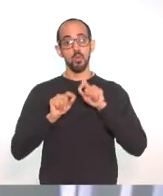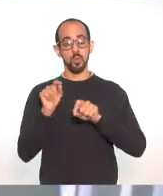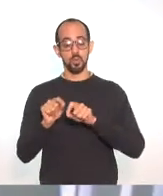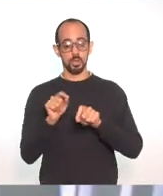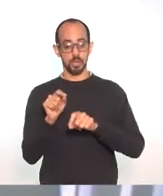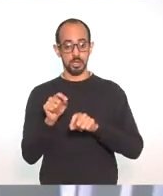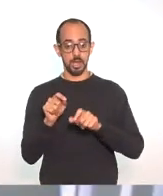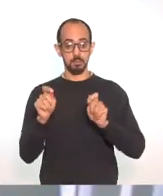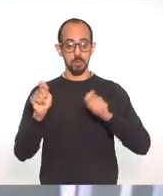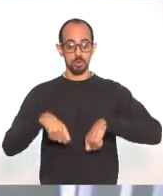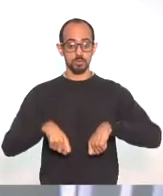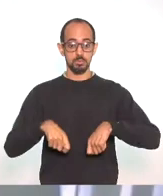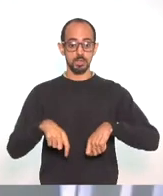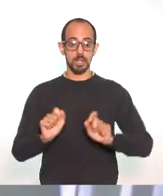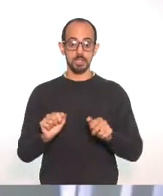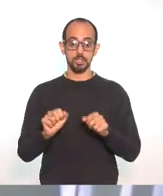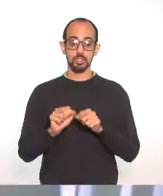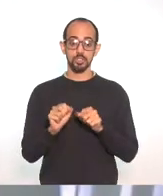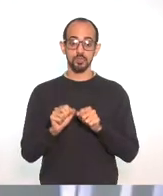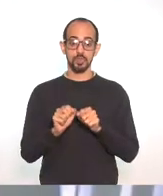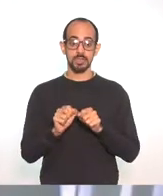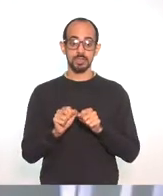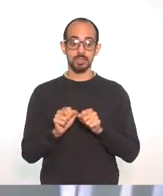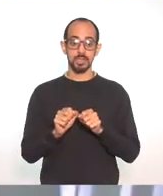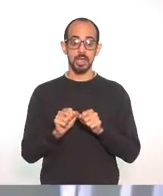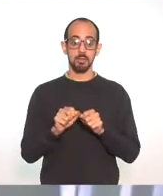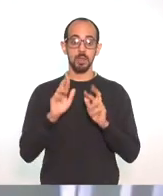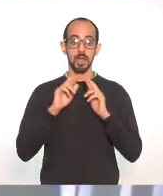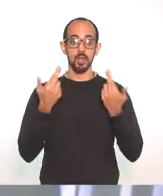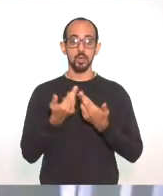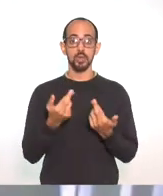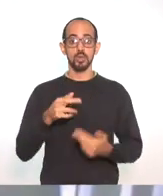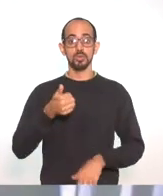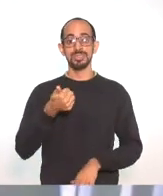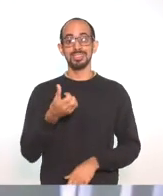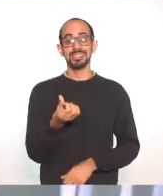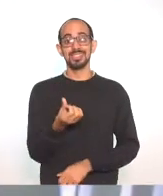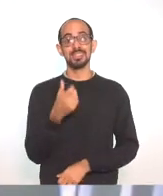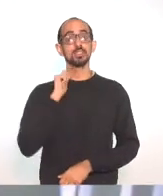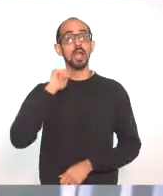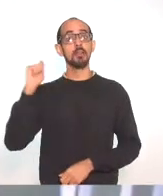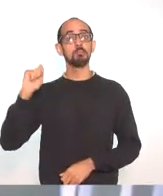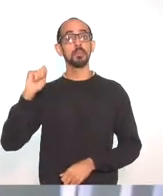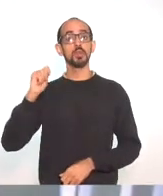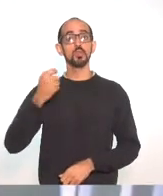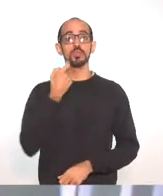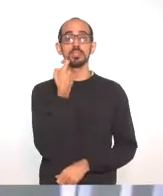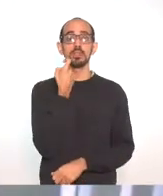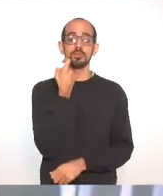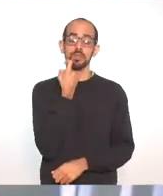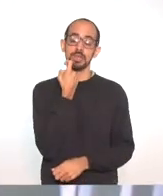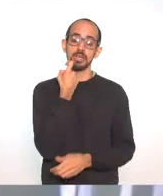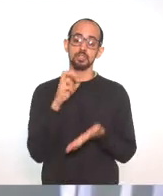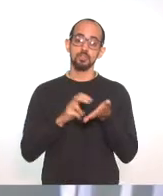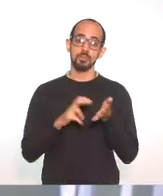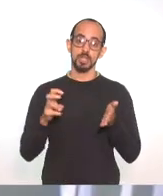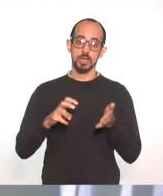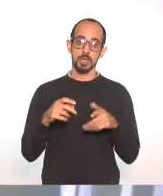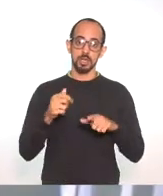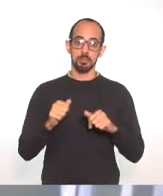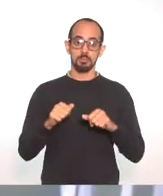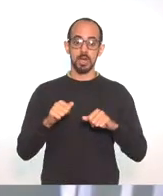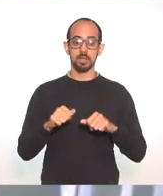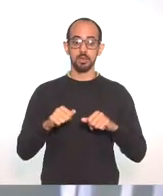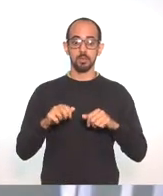a possibilidade de uma reunião na sexta-feira dia Dezesseis de Abril é pela manhã para que o Presidente do